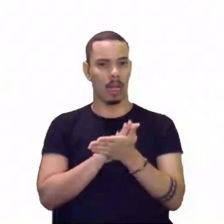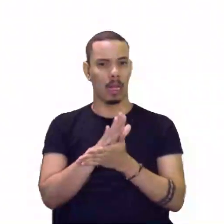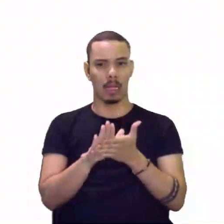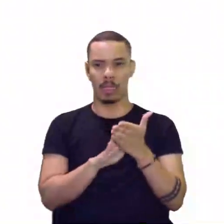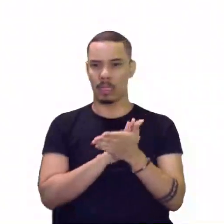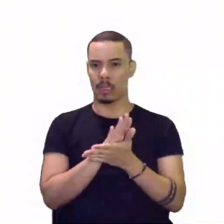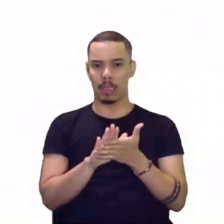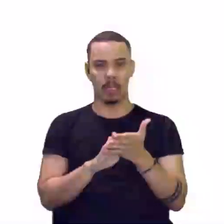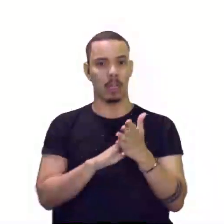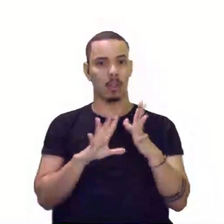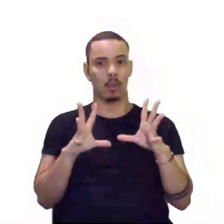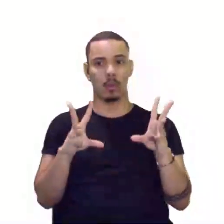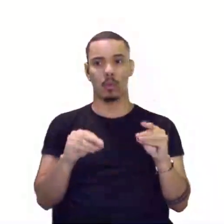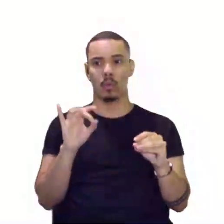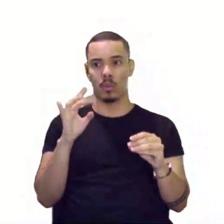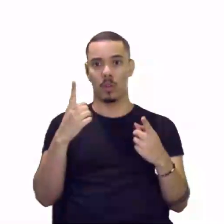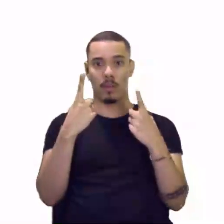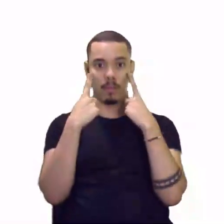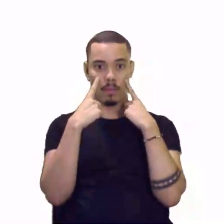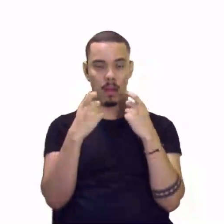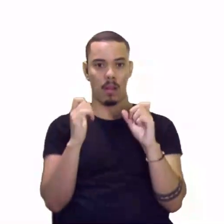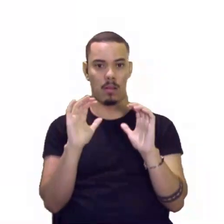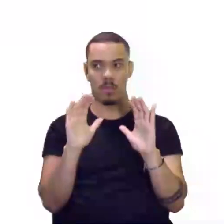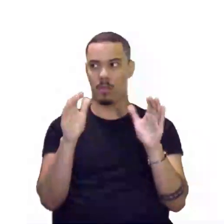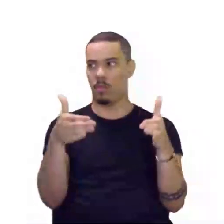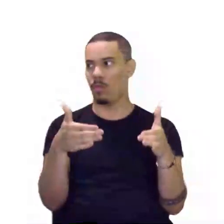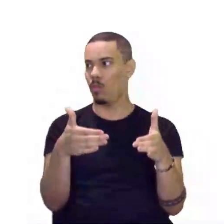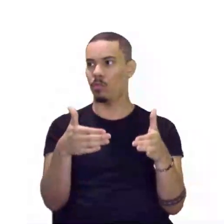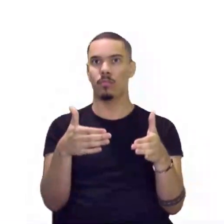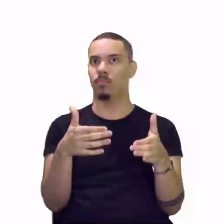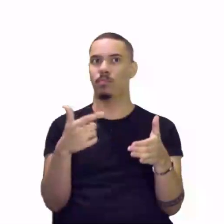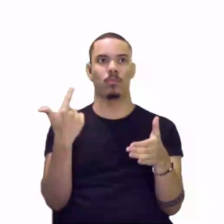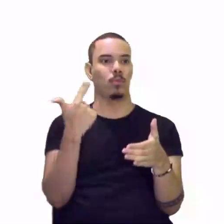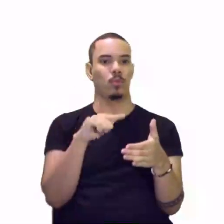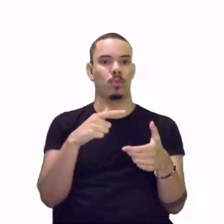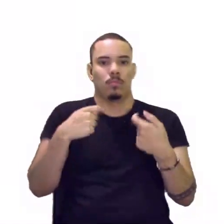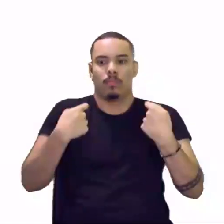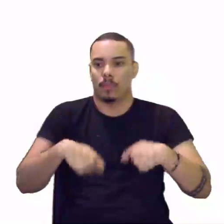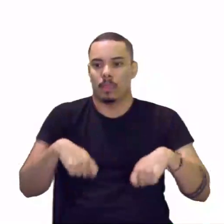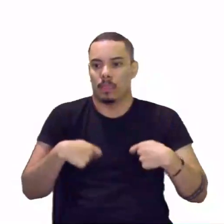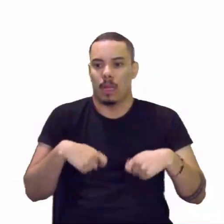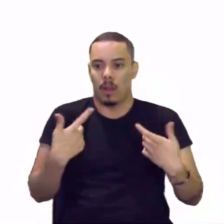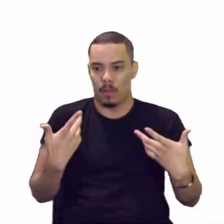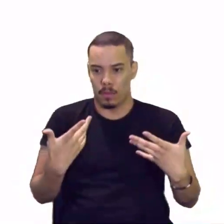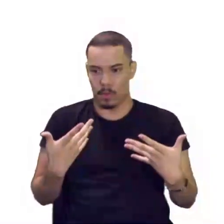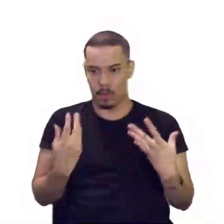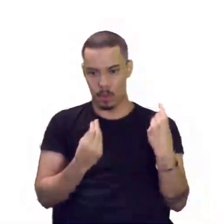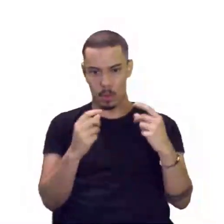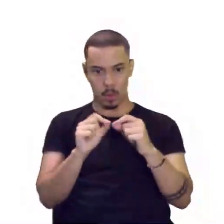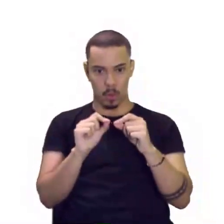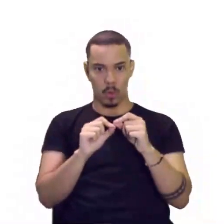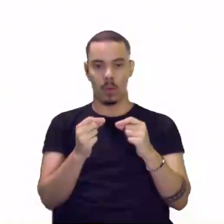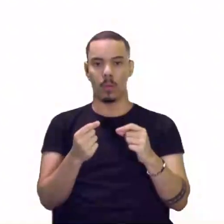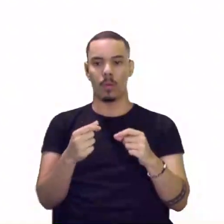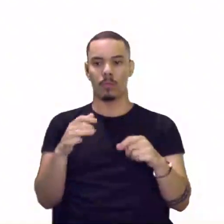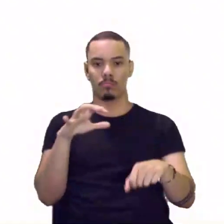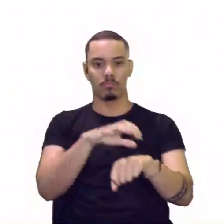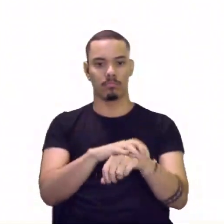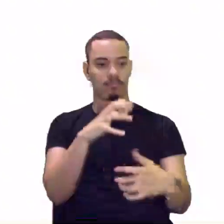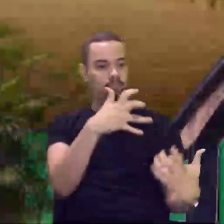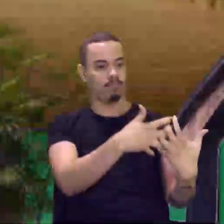aquela questão do interesse. Do interesse. Não havia necessidade da colônia ser